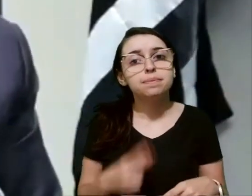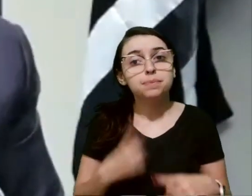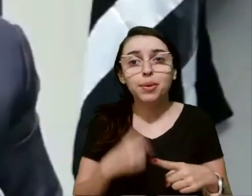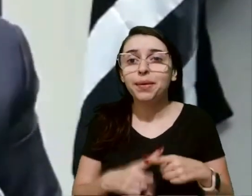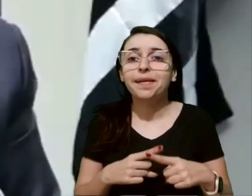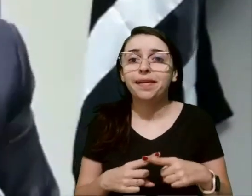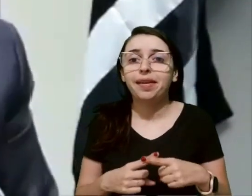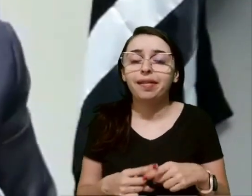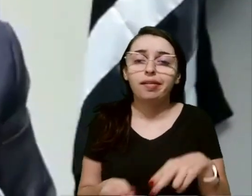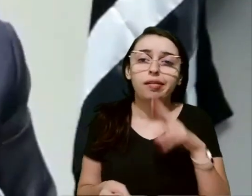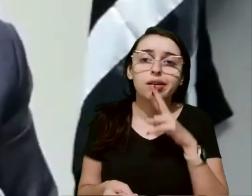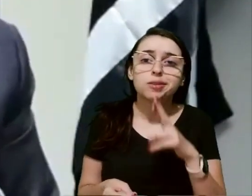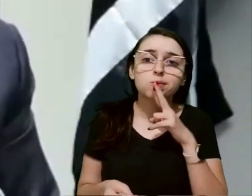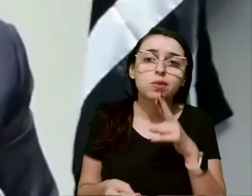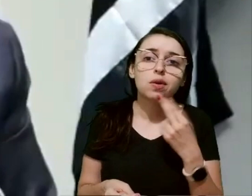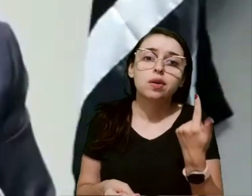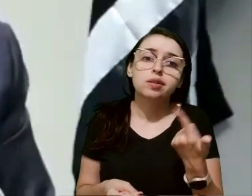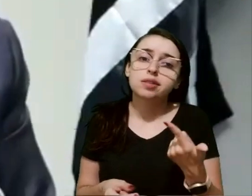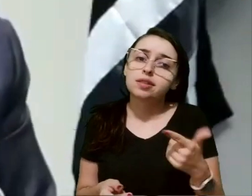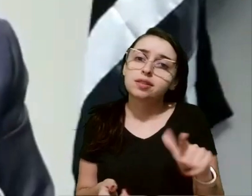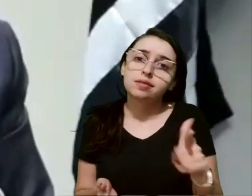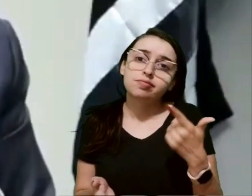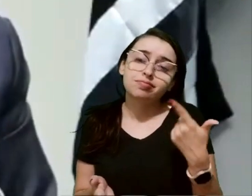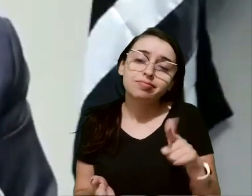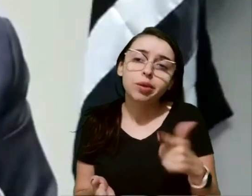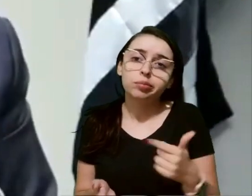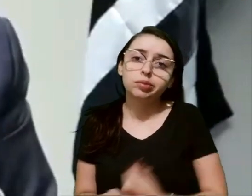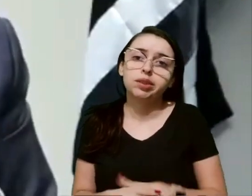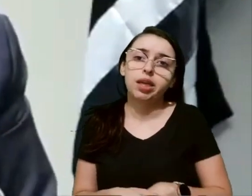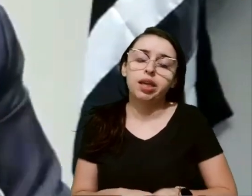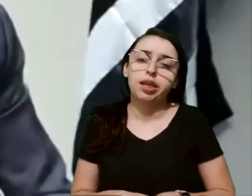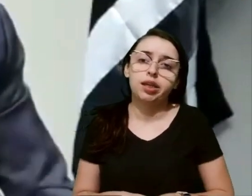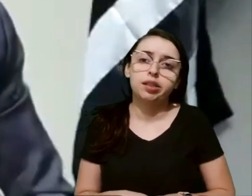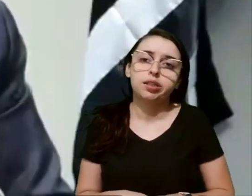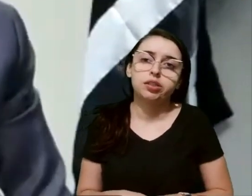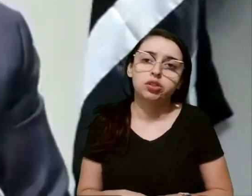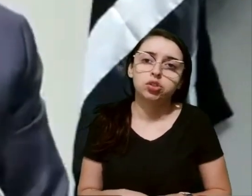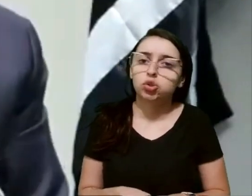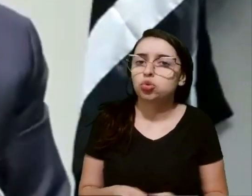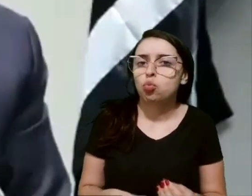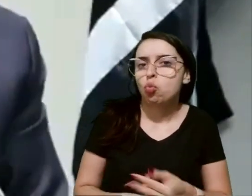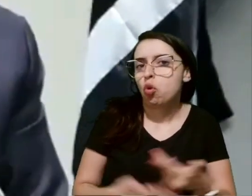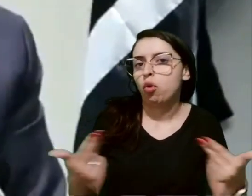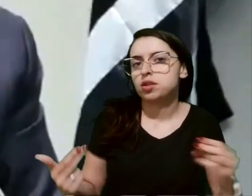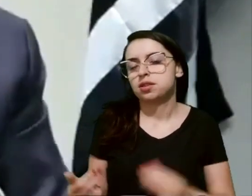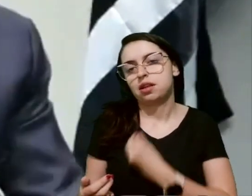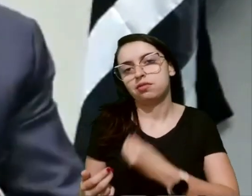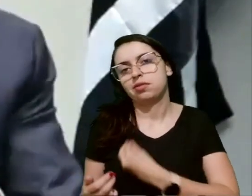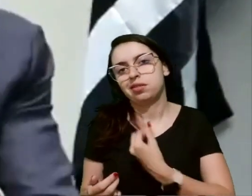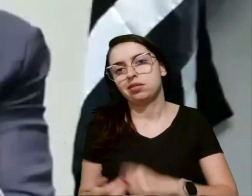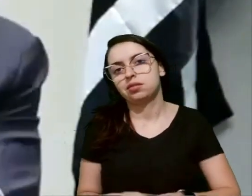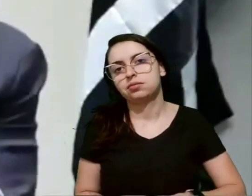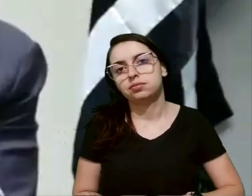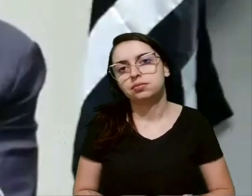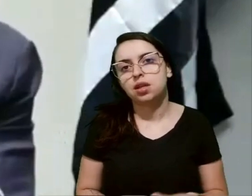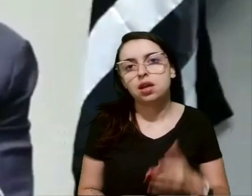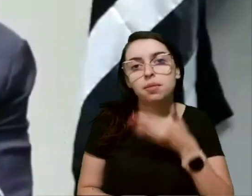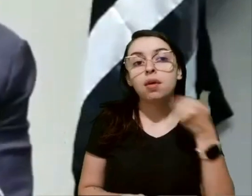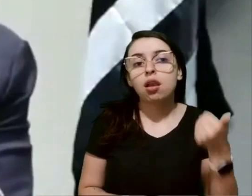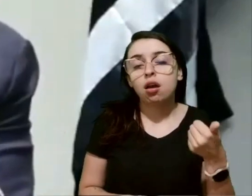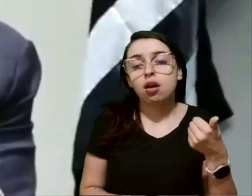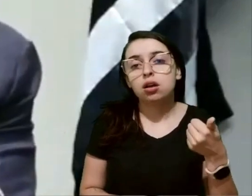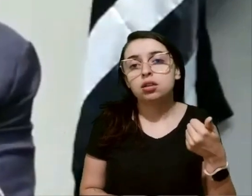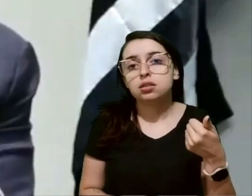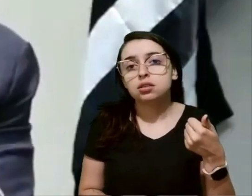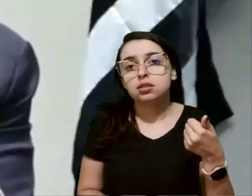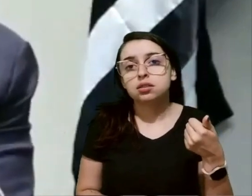direito. Essa é a função do sistema, a função do sistema é detectar essas questões. Mas indo adiante, você fala: "Tá, mas existem melhores